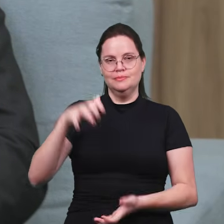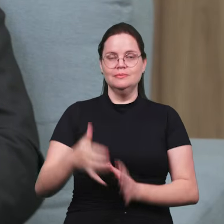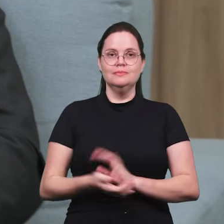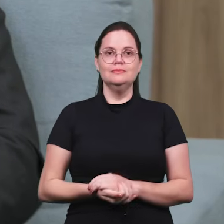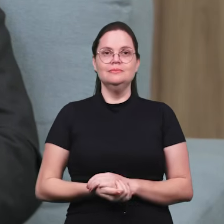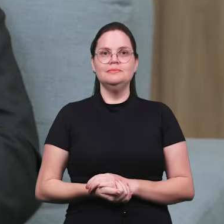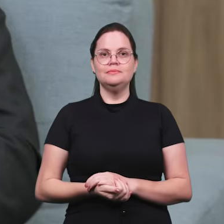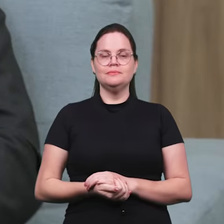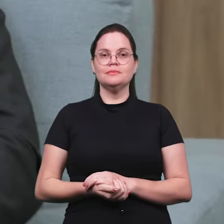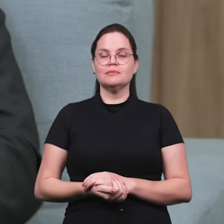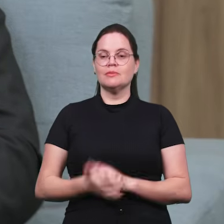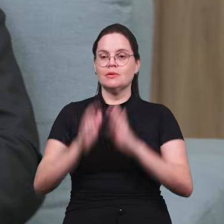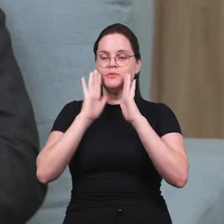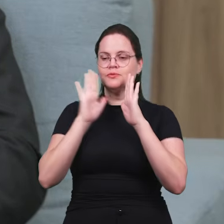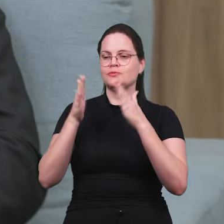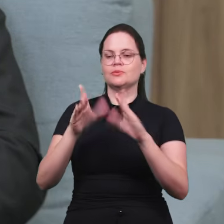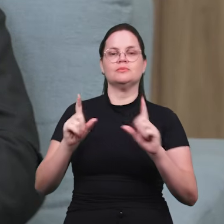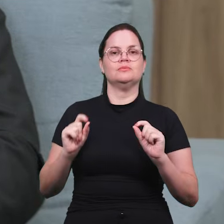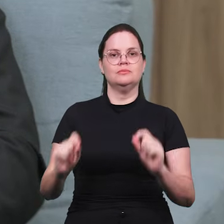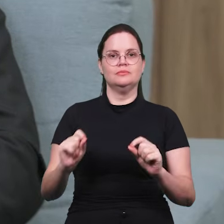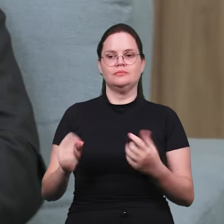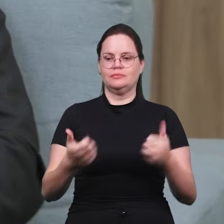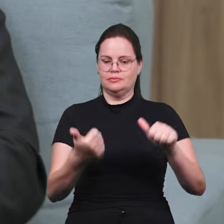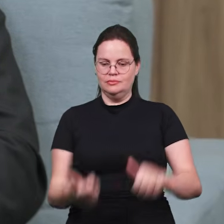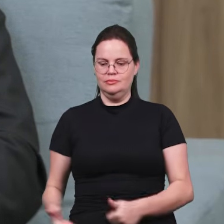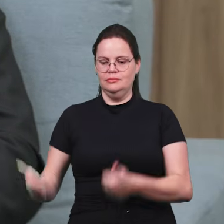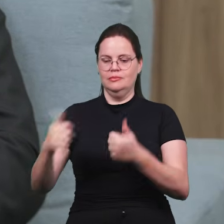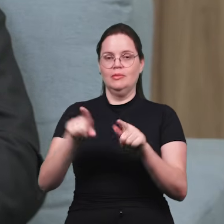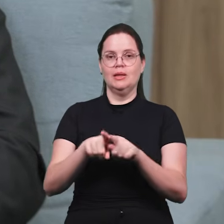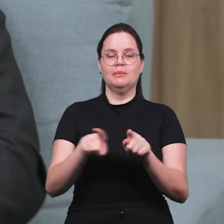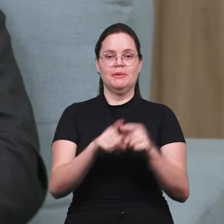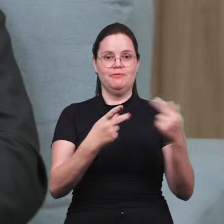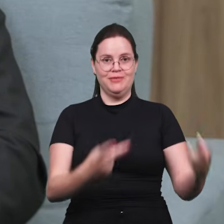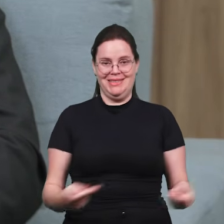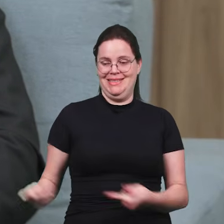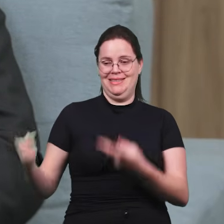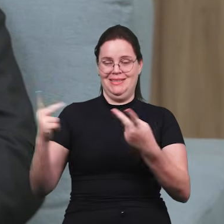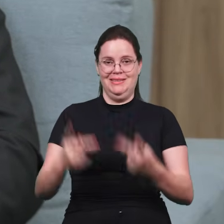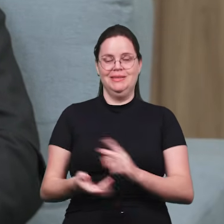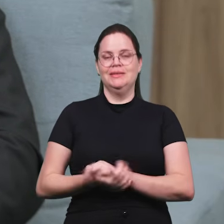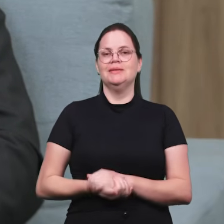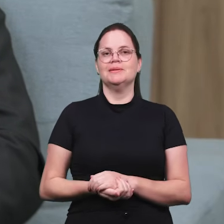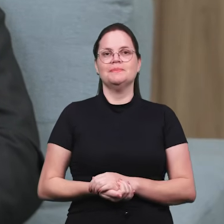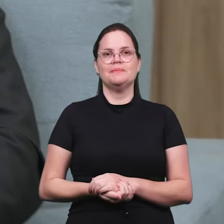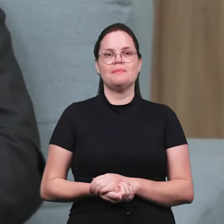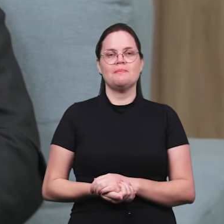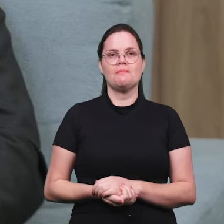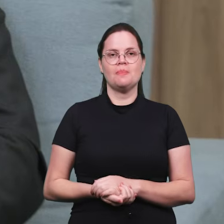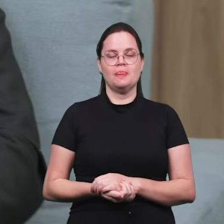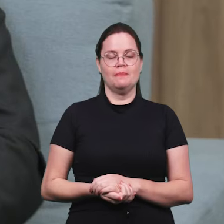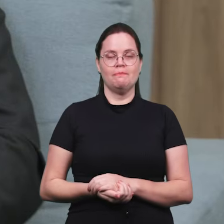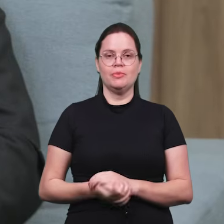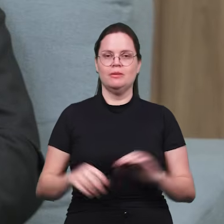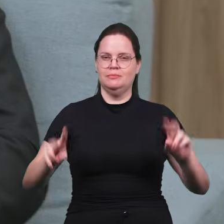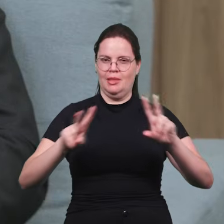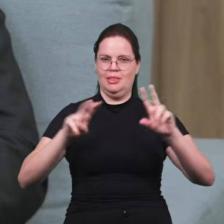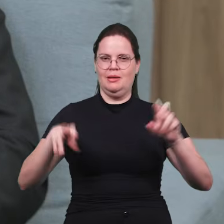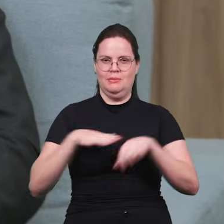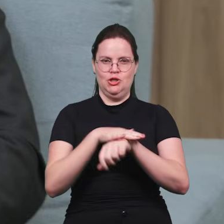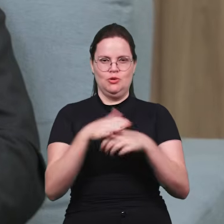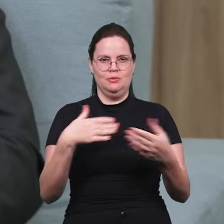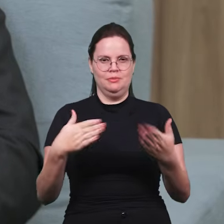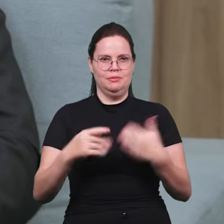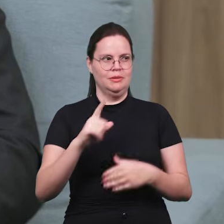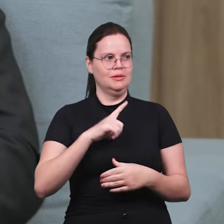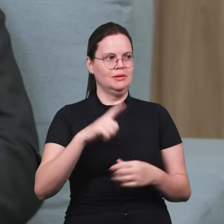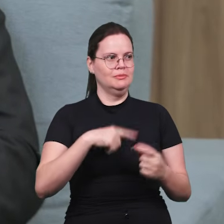quando temos como foco batismos e visitas que acontecem nas igrejas pelo Brasil. Para falar deste tema, nós estamos aqui